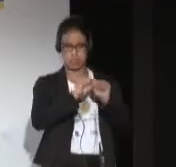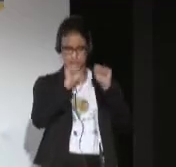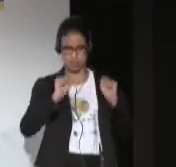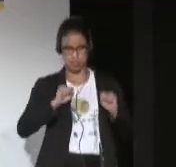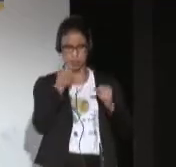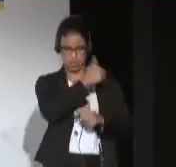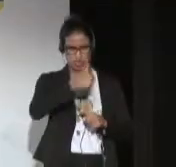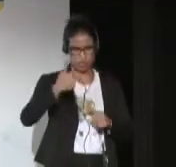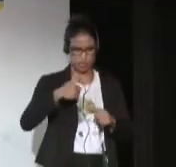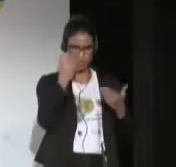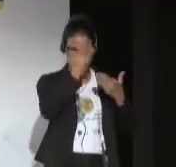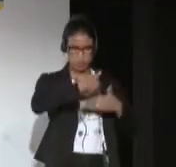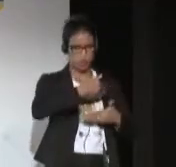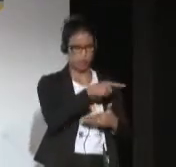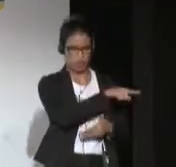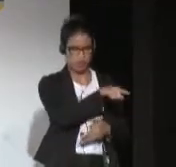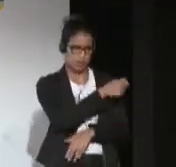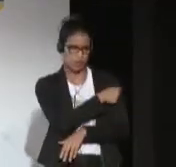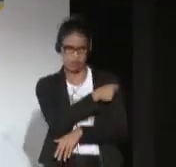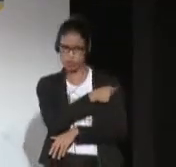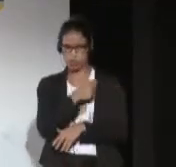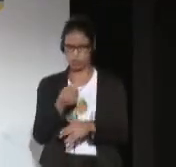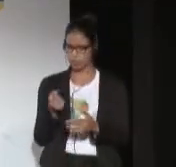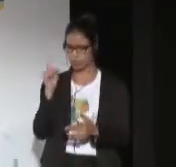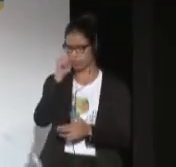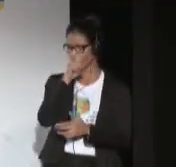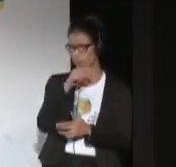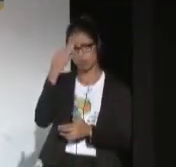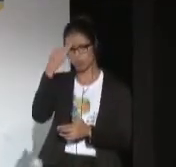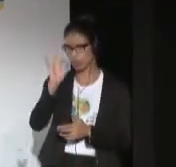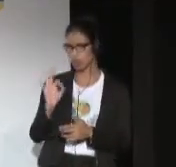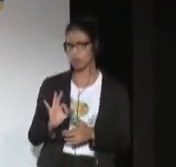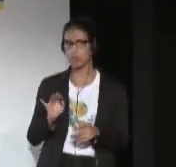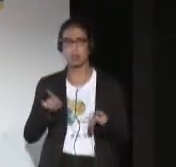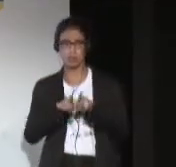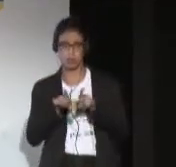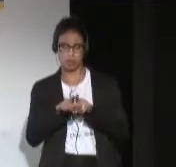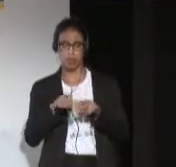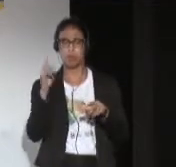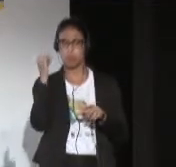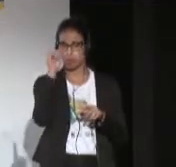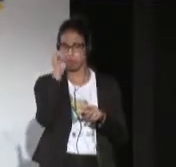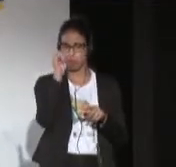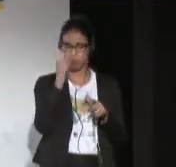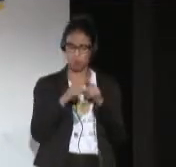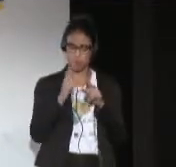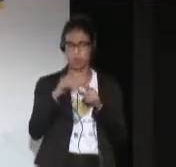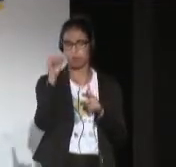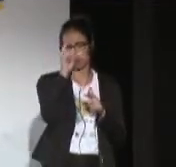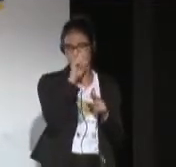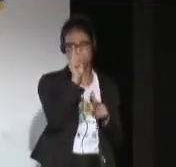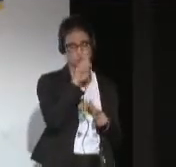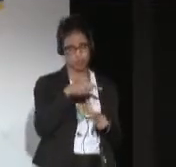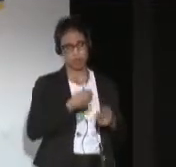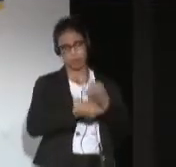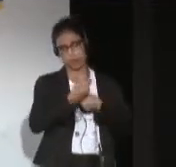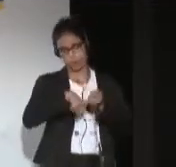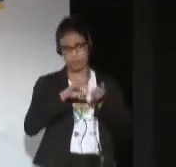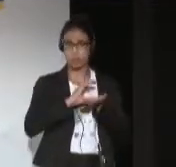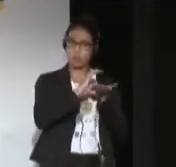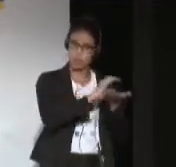municípios. Então, eu acho que são desafios que estão colocados aí, né? Nós temos questões de financiamento, né? Nós temos questões de contradição